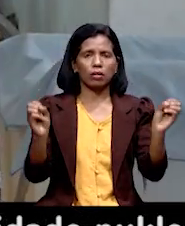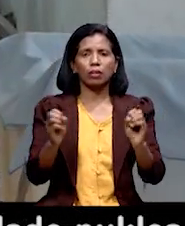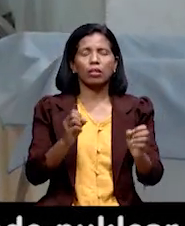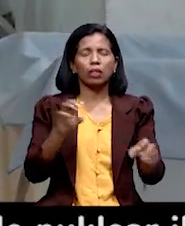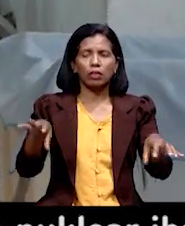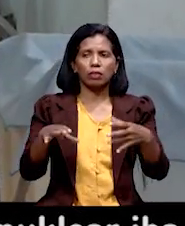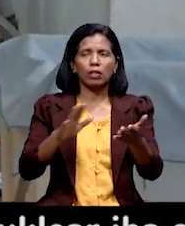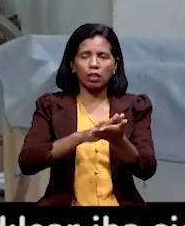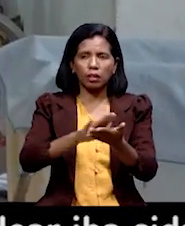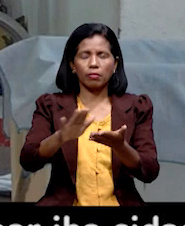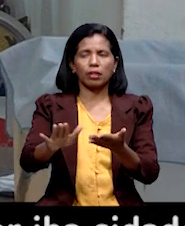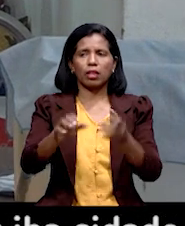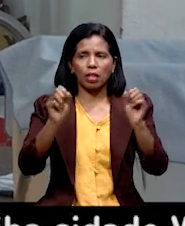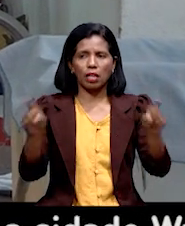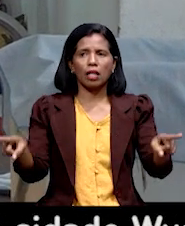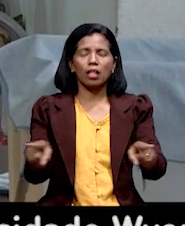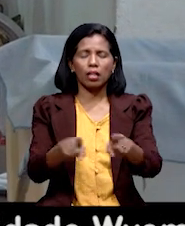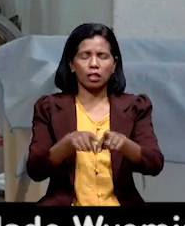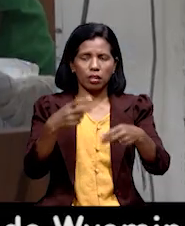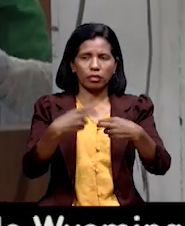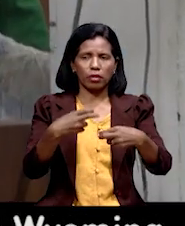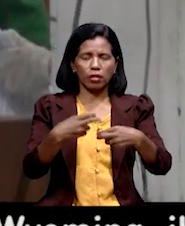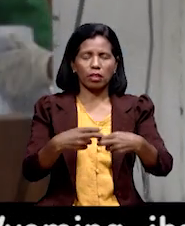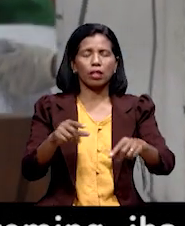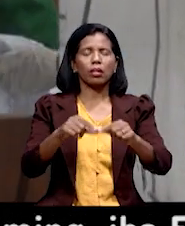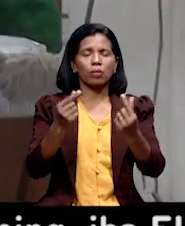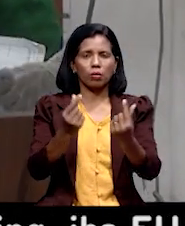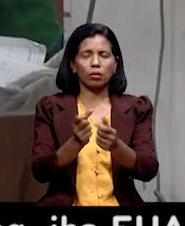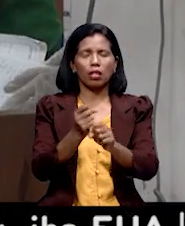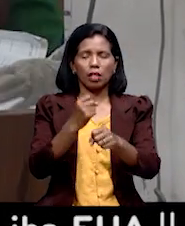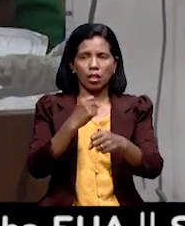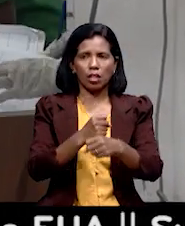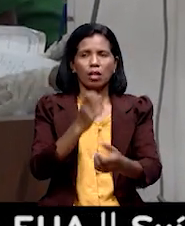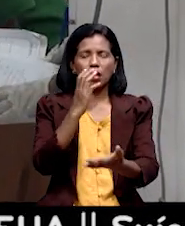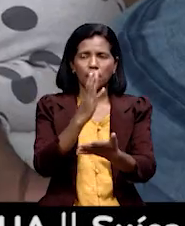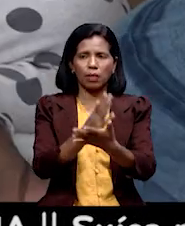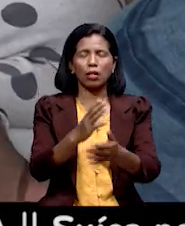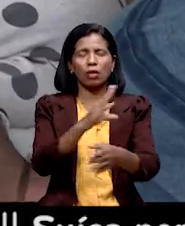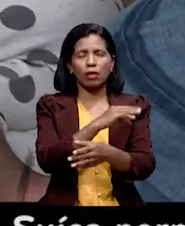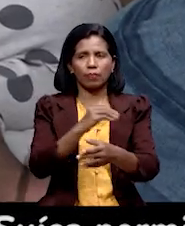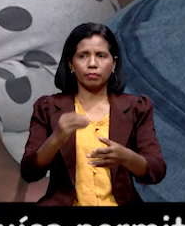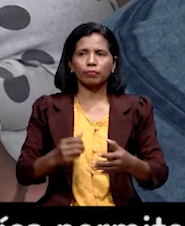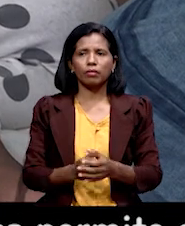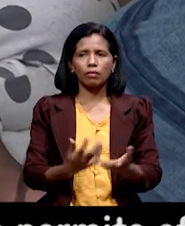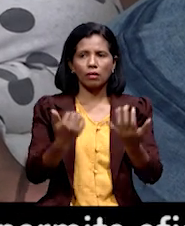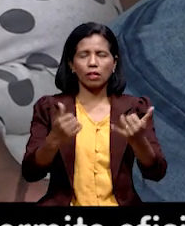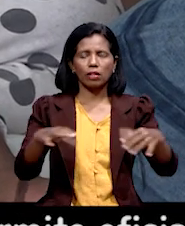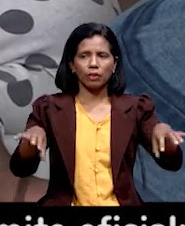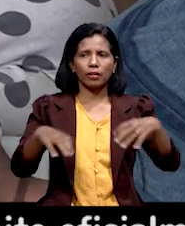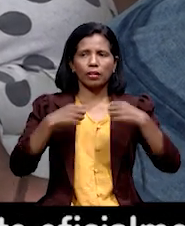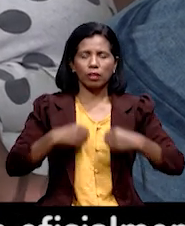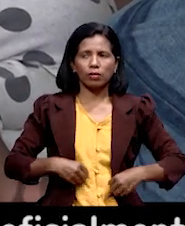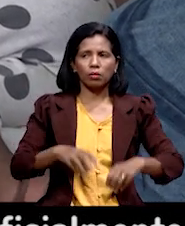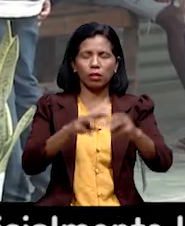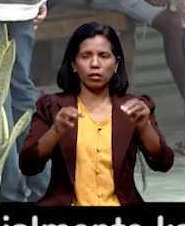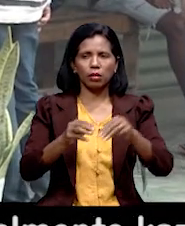limpeza no idane mak sai hanisan dificuldade ba equipa neve halo intervenção ho químico. Dadaun na serviço saúde município de Lih resista